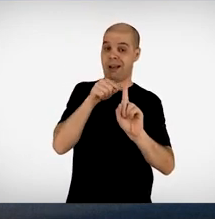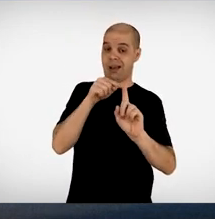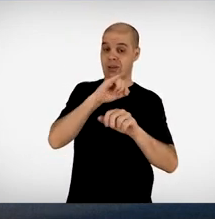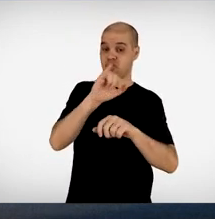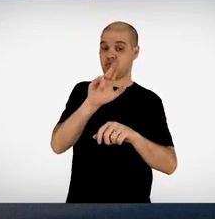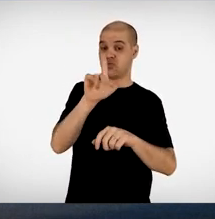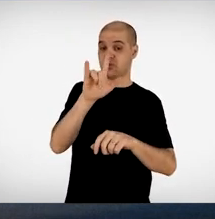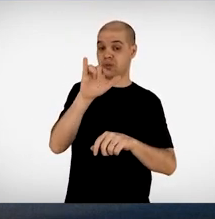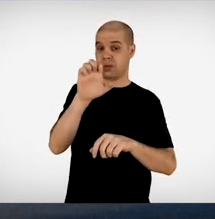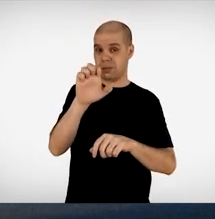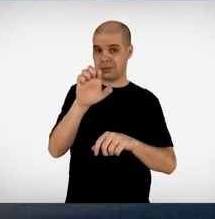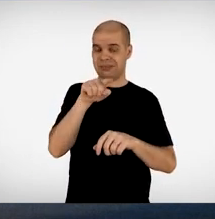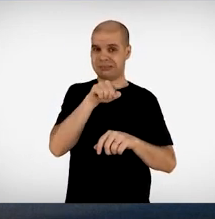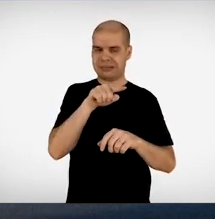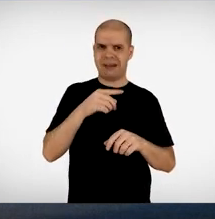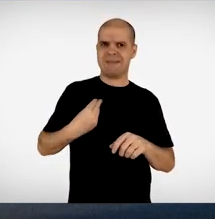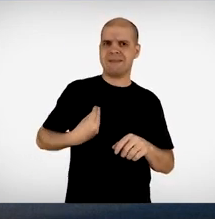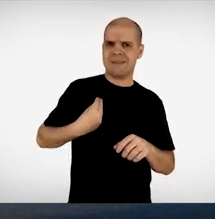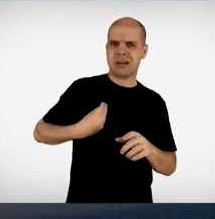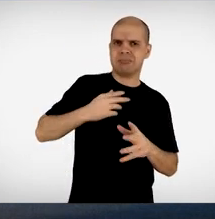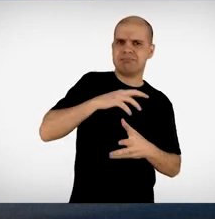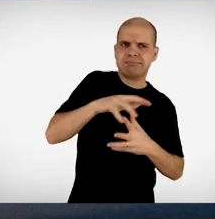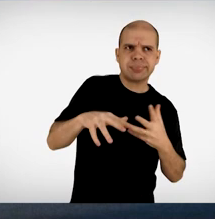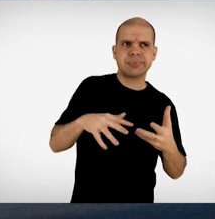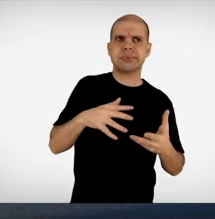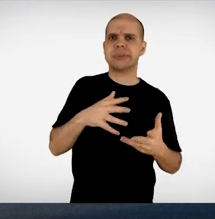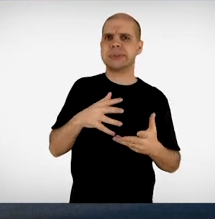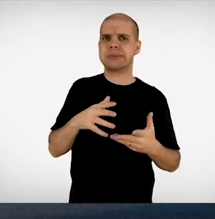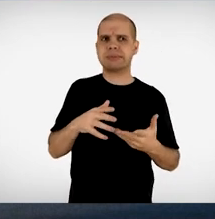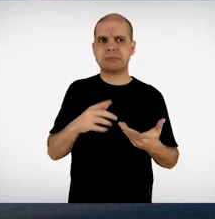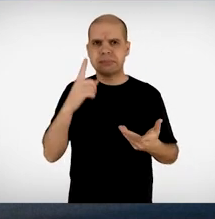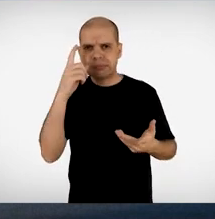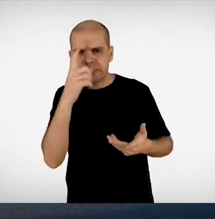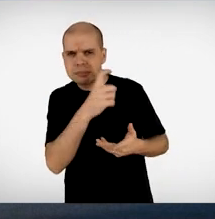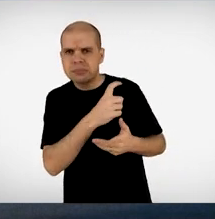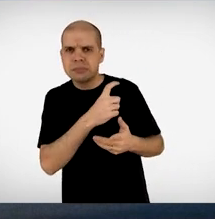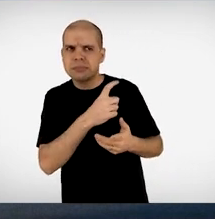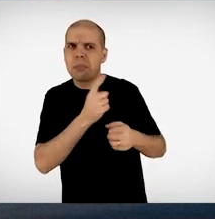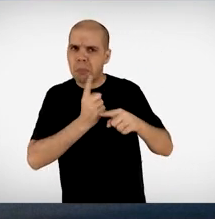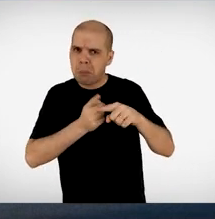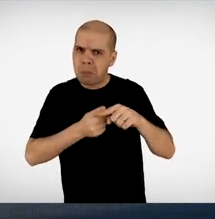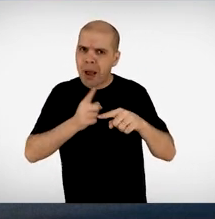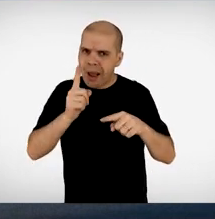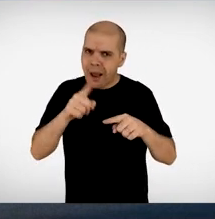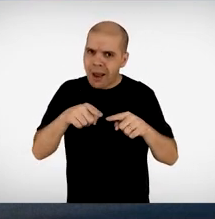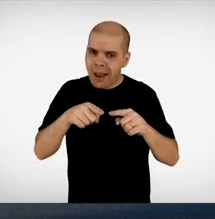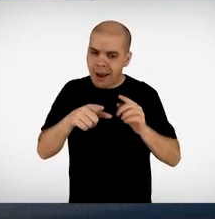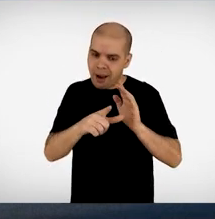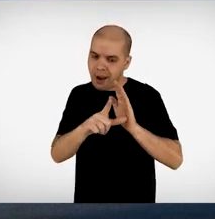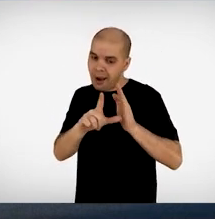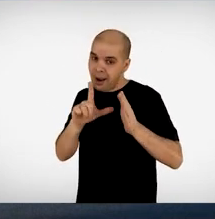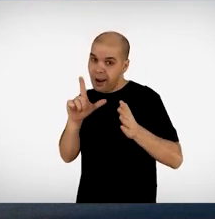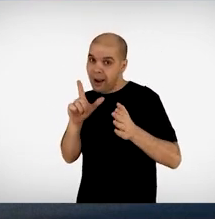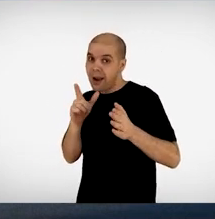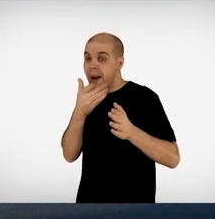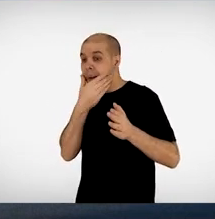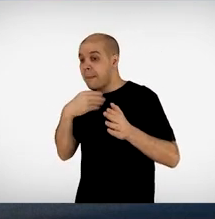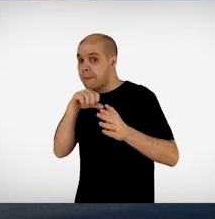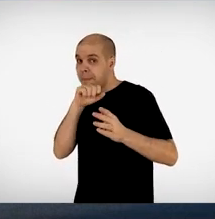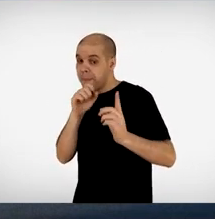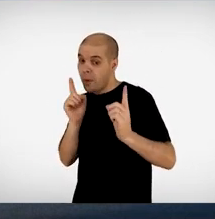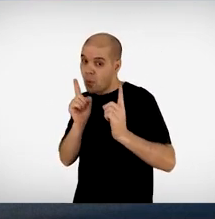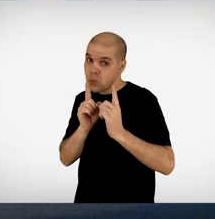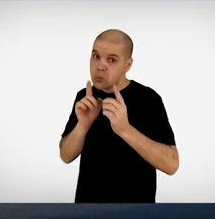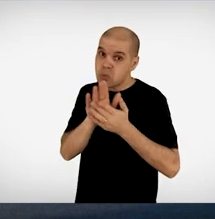vida amorosa dela. E uma coisa que eu achei muito bonita é que isso que você falou da morte do... É Axel,